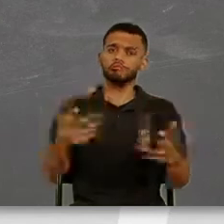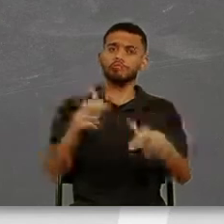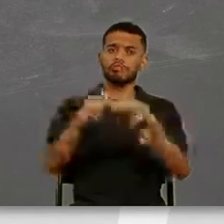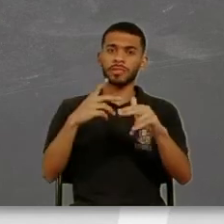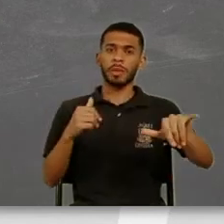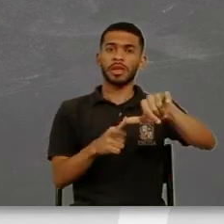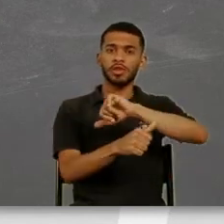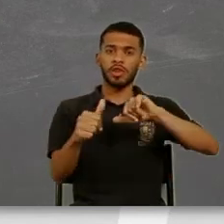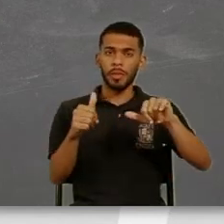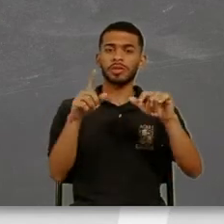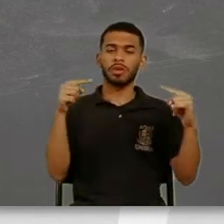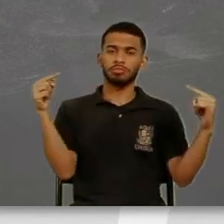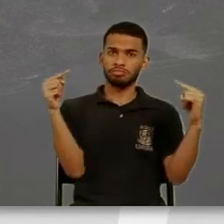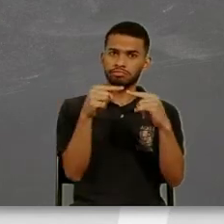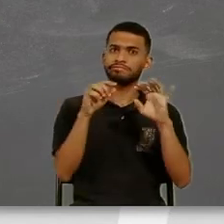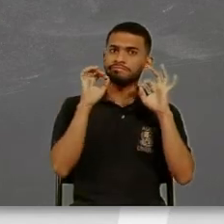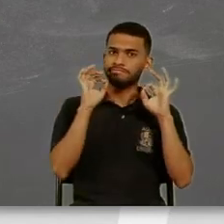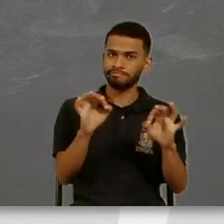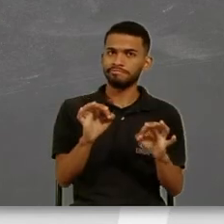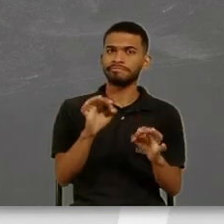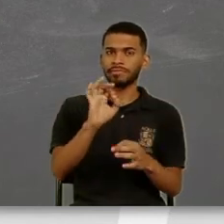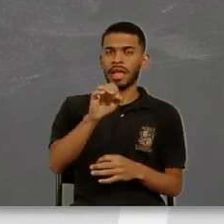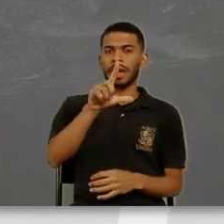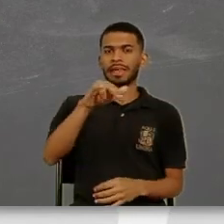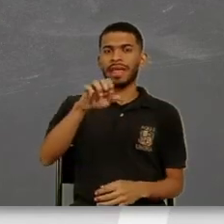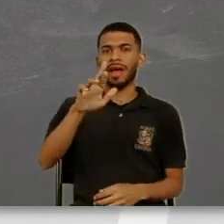minha transformação é de fato uma transformação